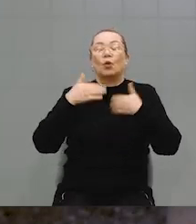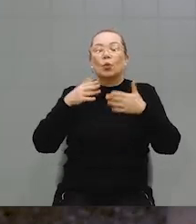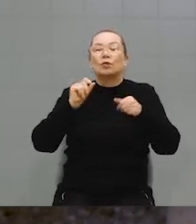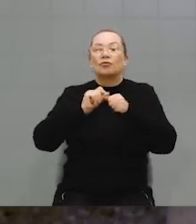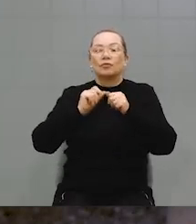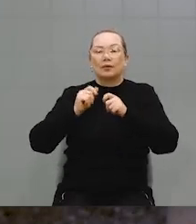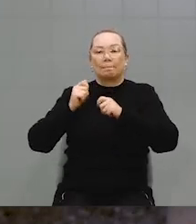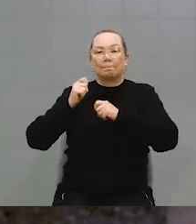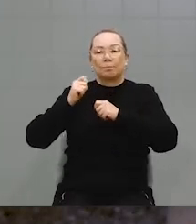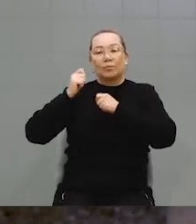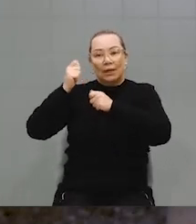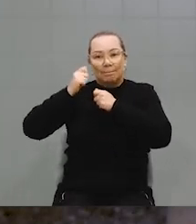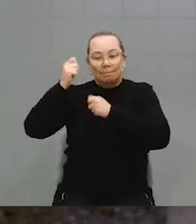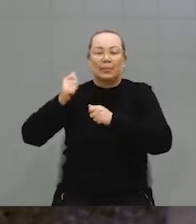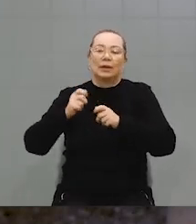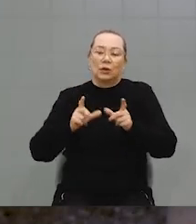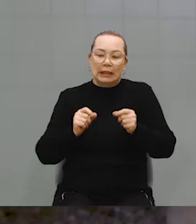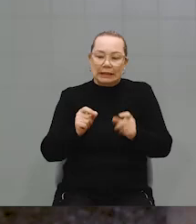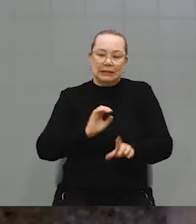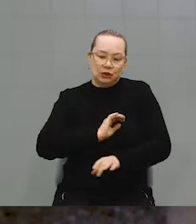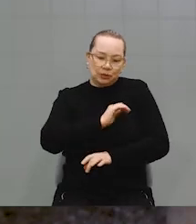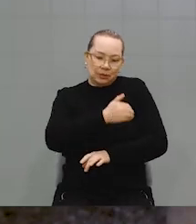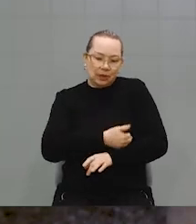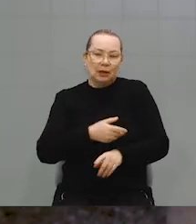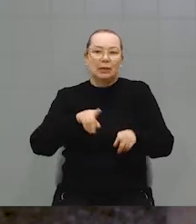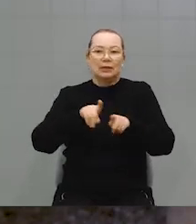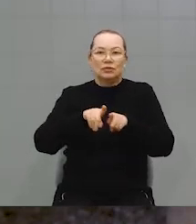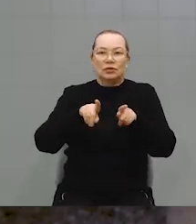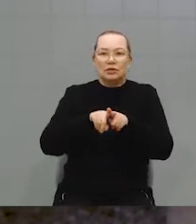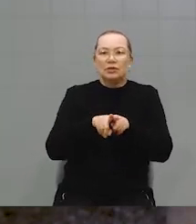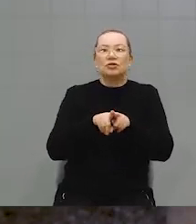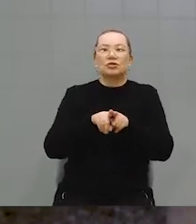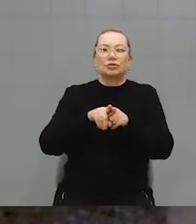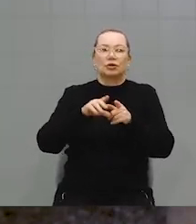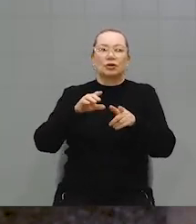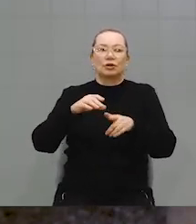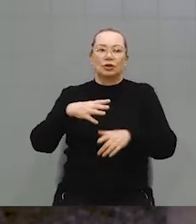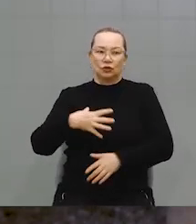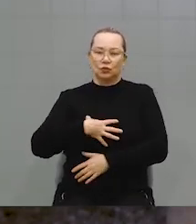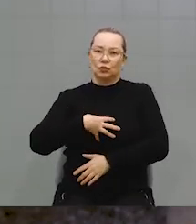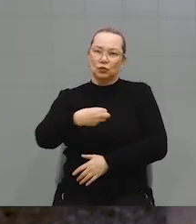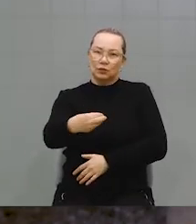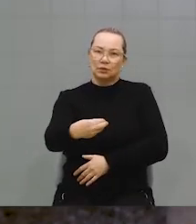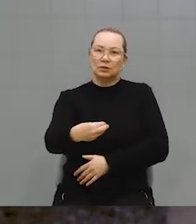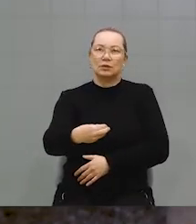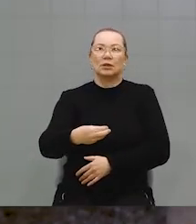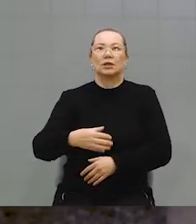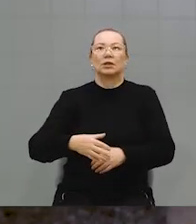mama, na campanha do suicídio, na campanha do Setembro Amarelo, no caso.